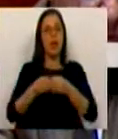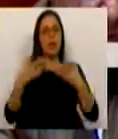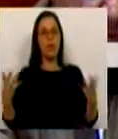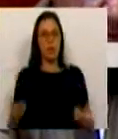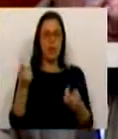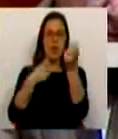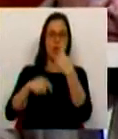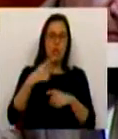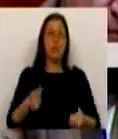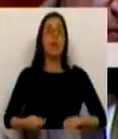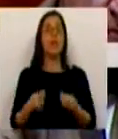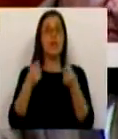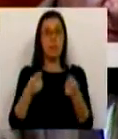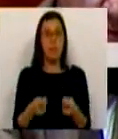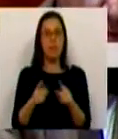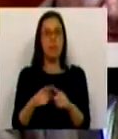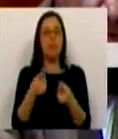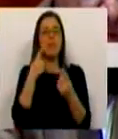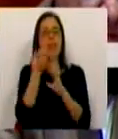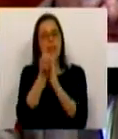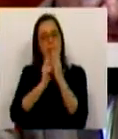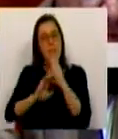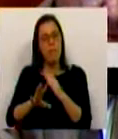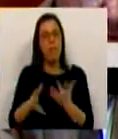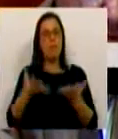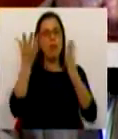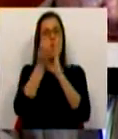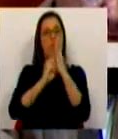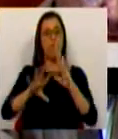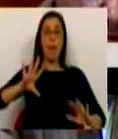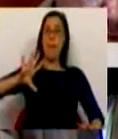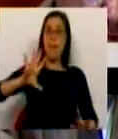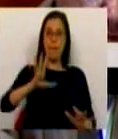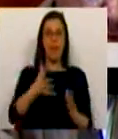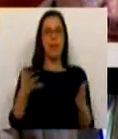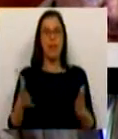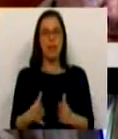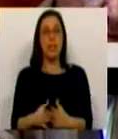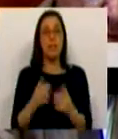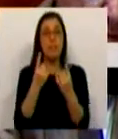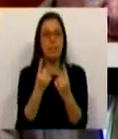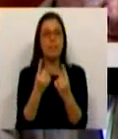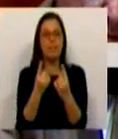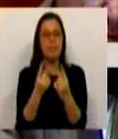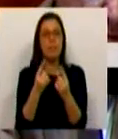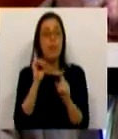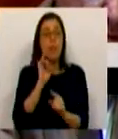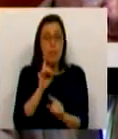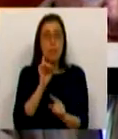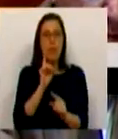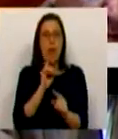as exportações, que o investimento, foi ter sido possível devolver ao país algo que tem um